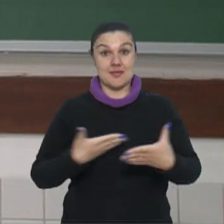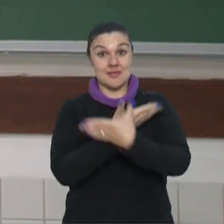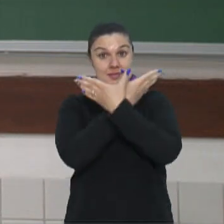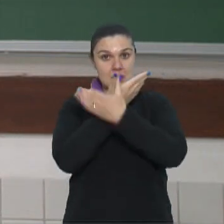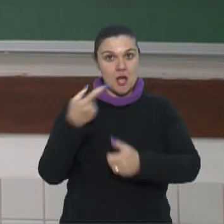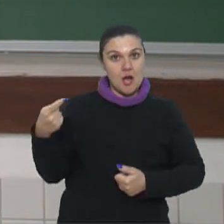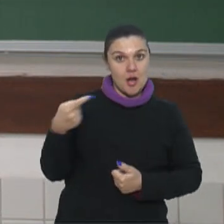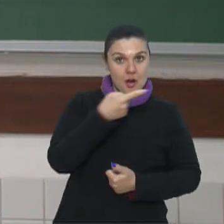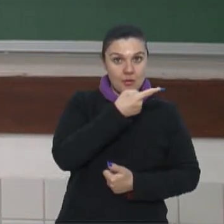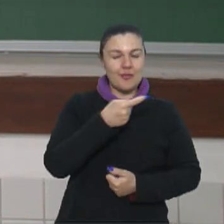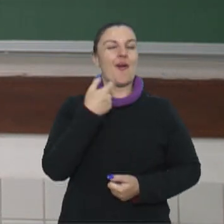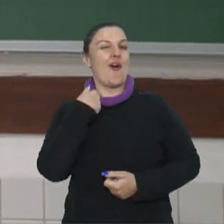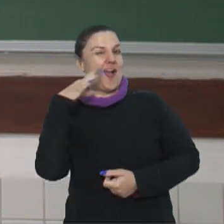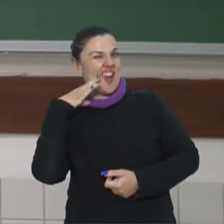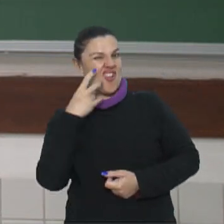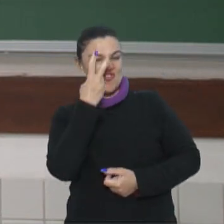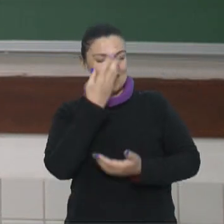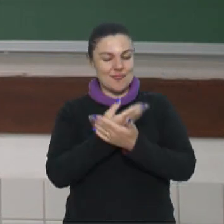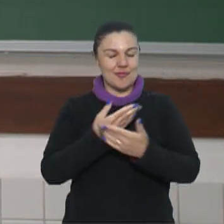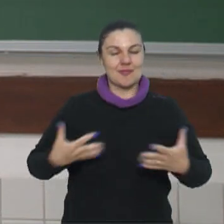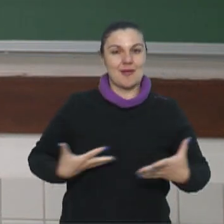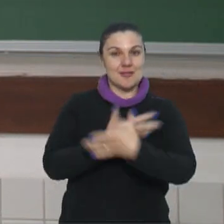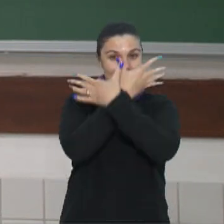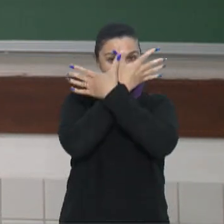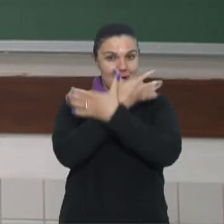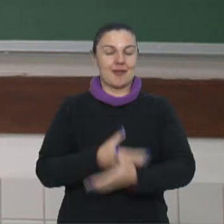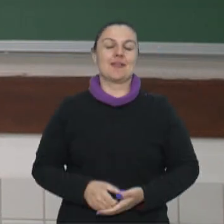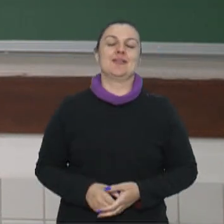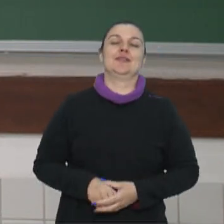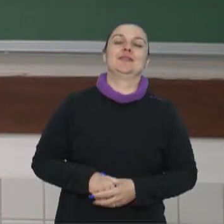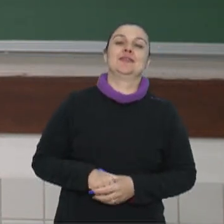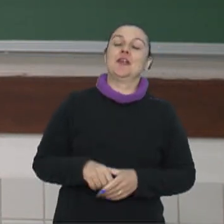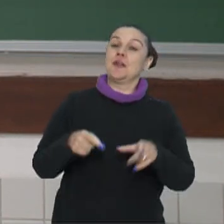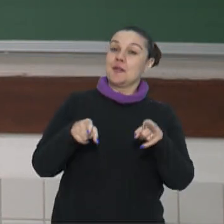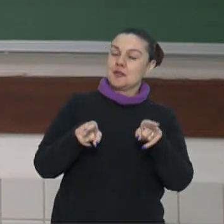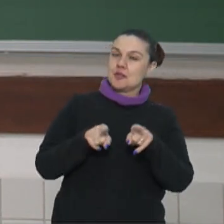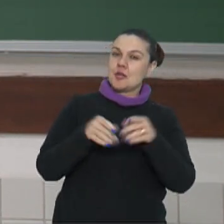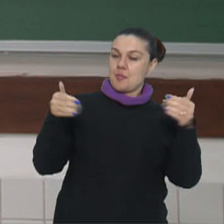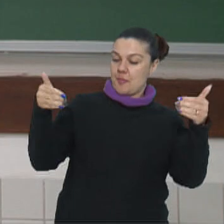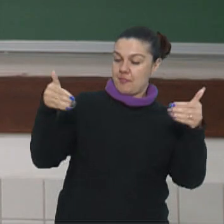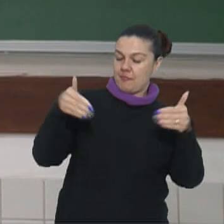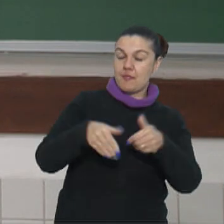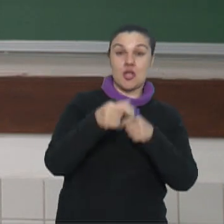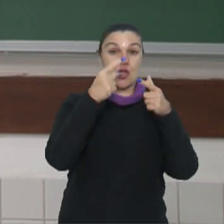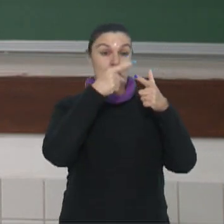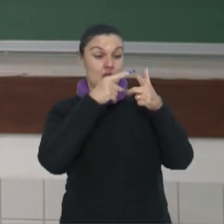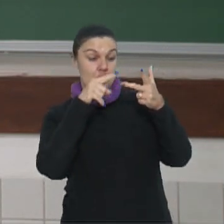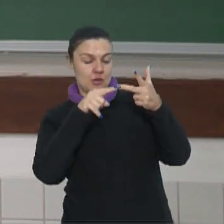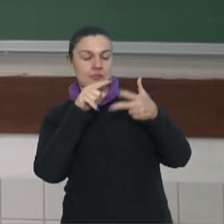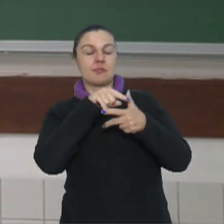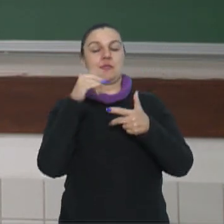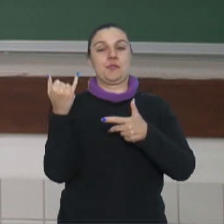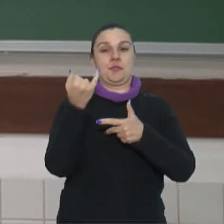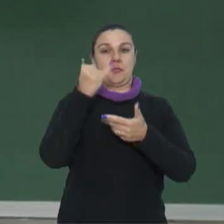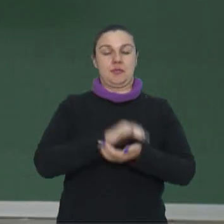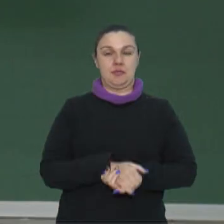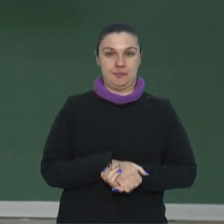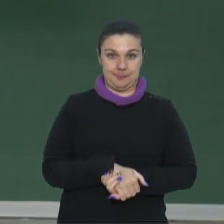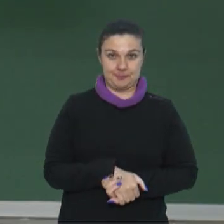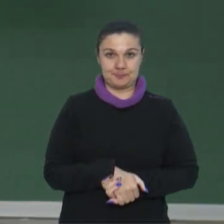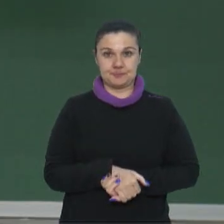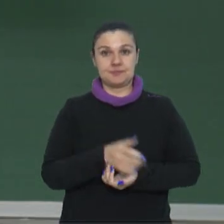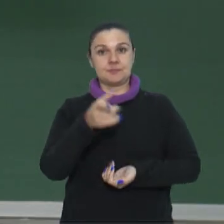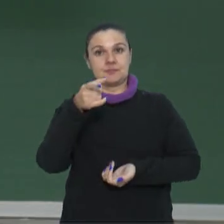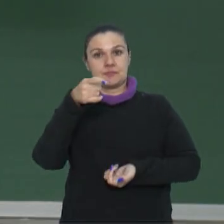olha, vai ter duas aulas especiais para isso, nós vamos trazer para vocês aqui dois recados muito importantes. Primeiro,